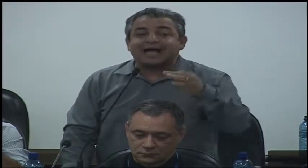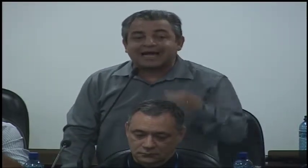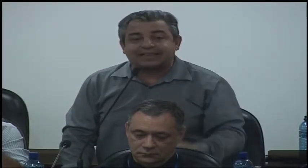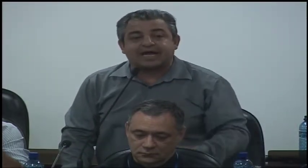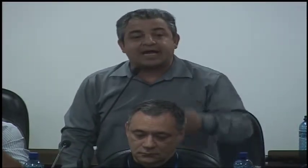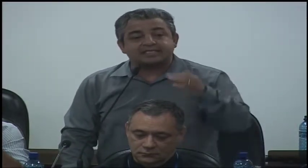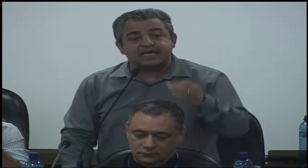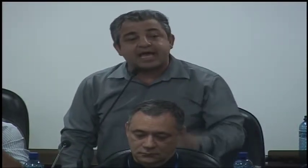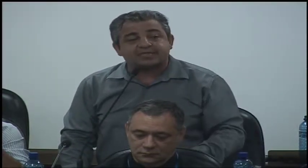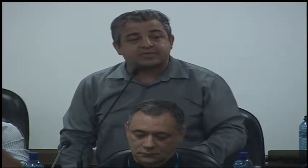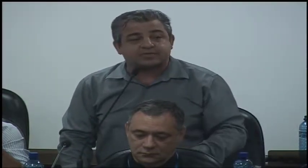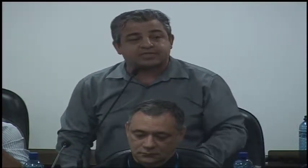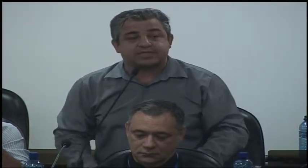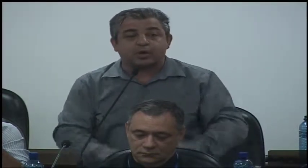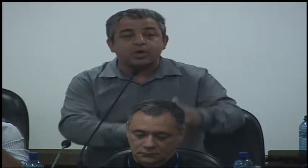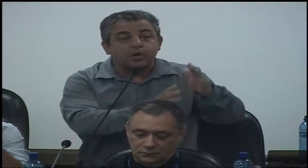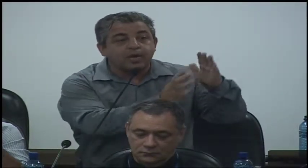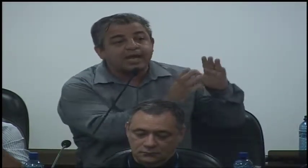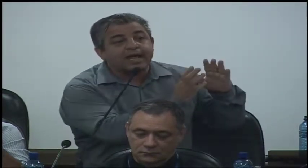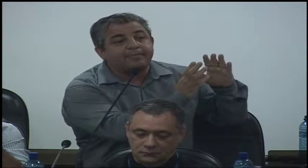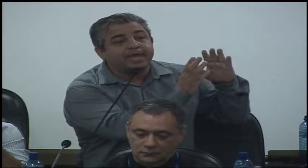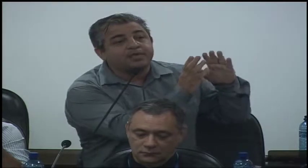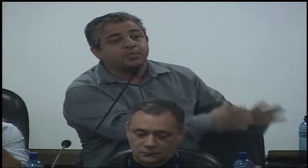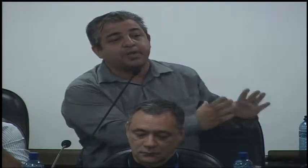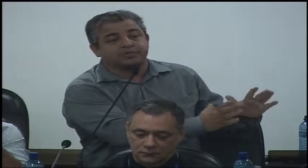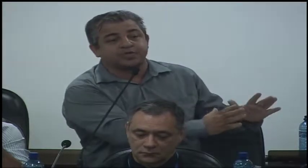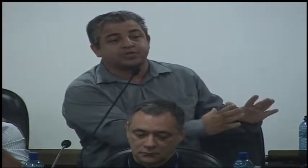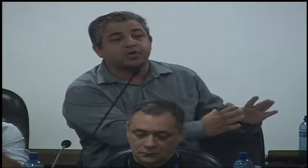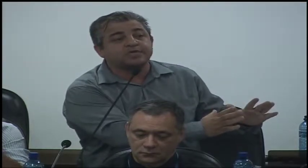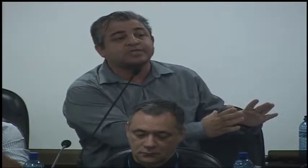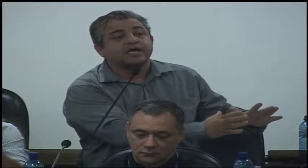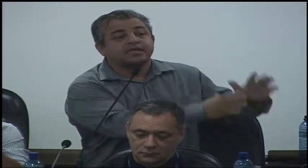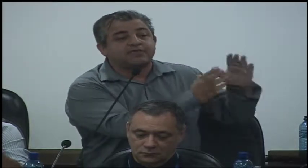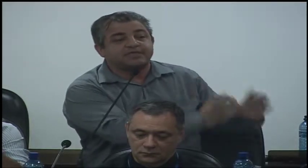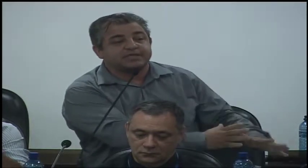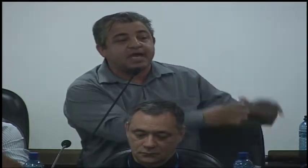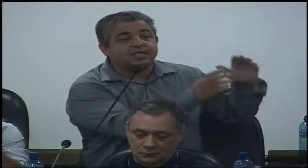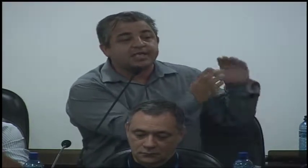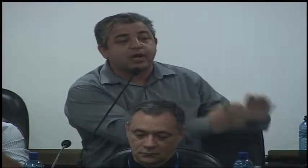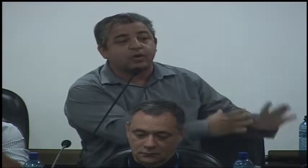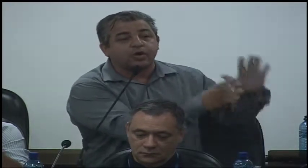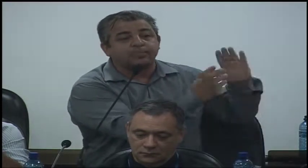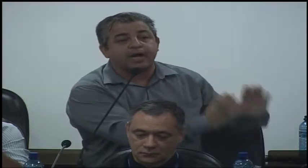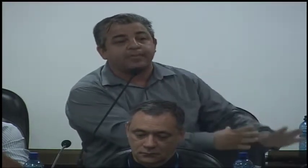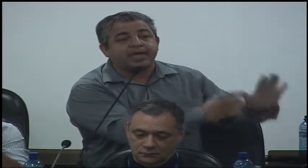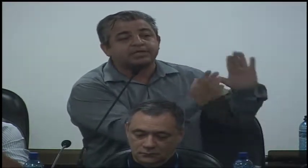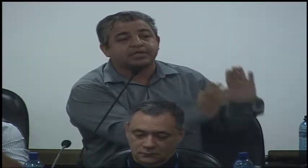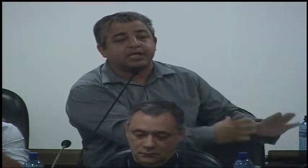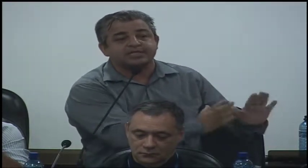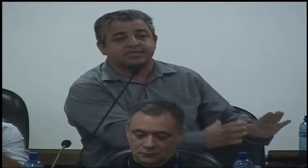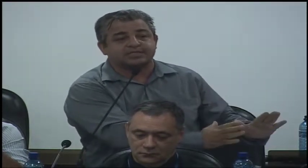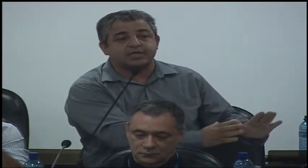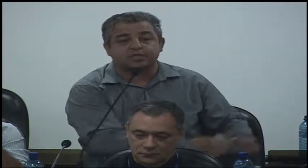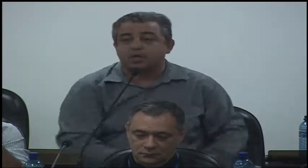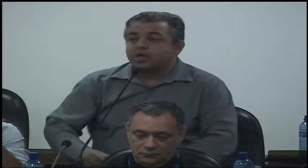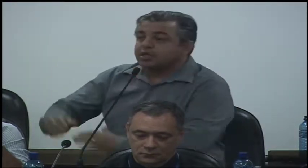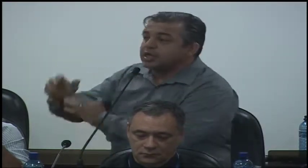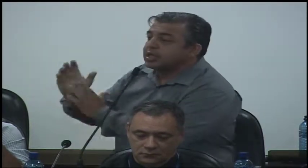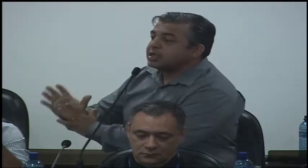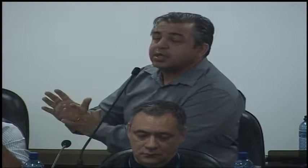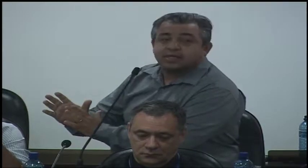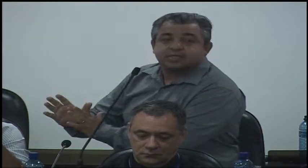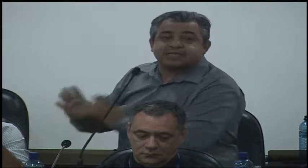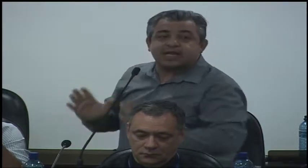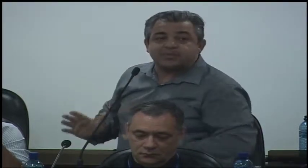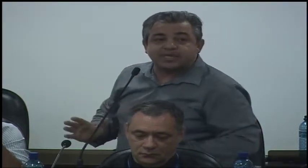que acatasse essa situação. Um regramento para as pessoas deficientes economicamente que necessitam.